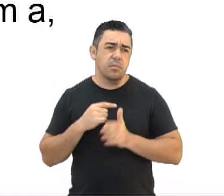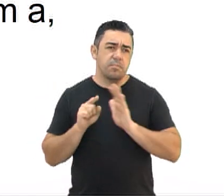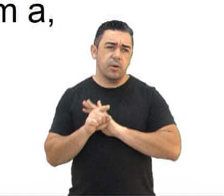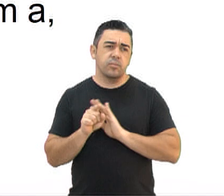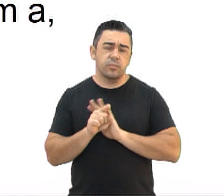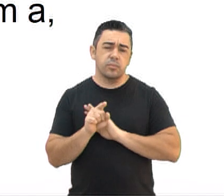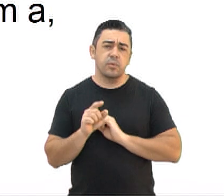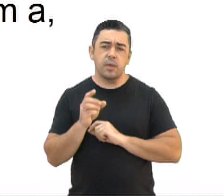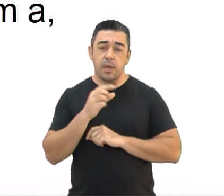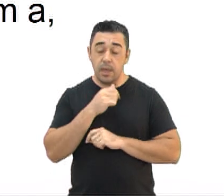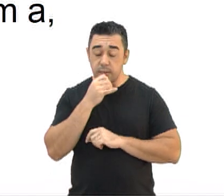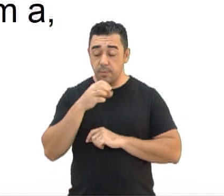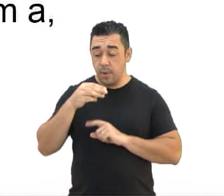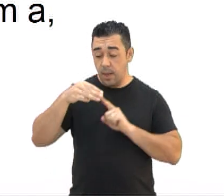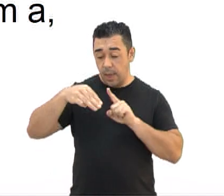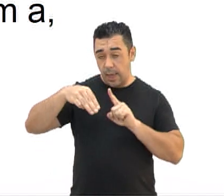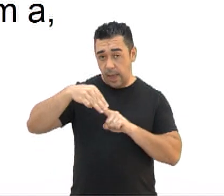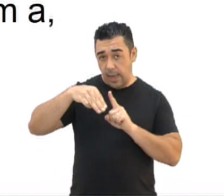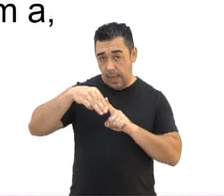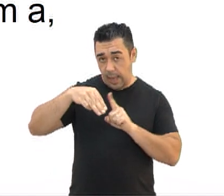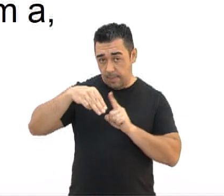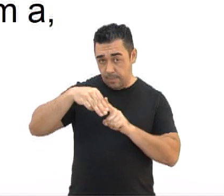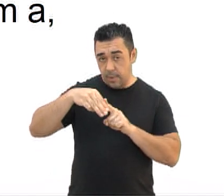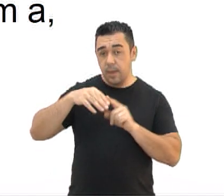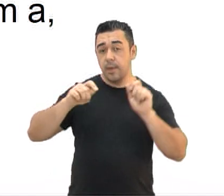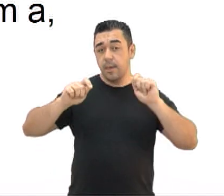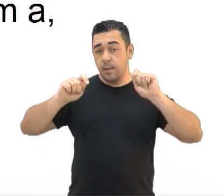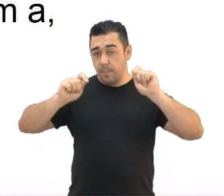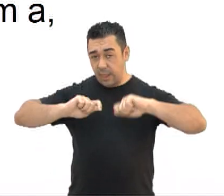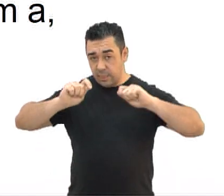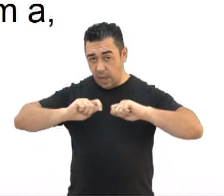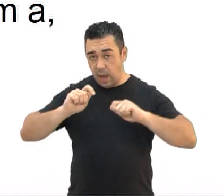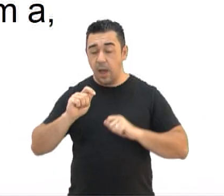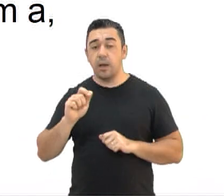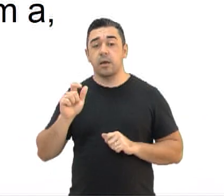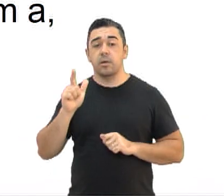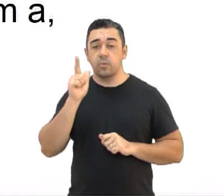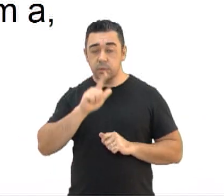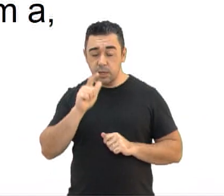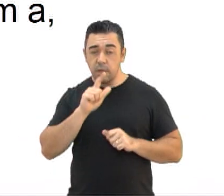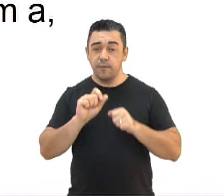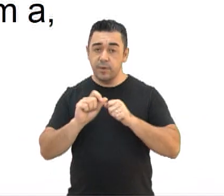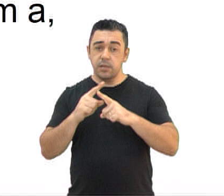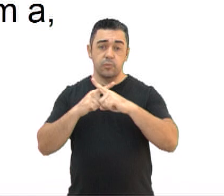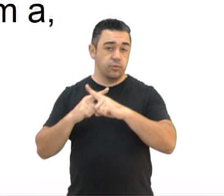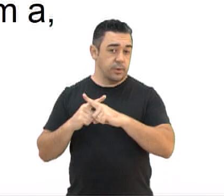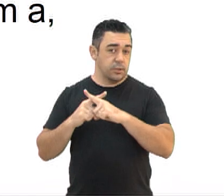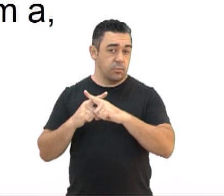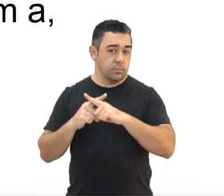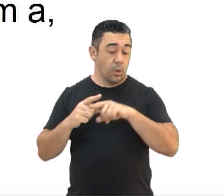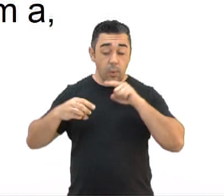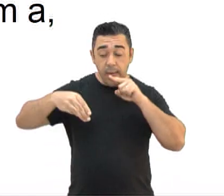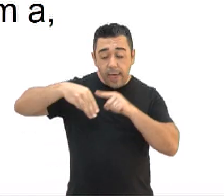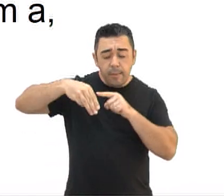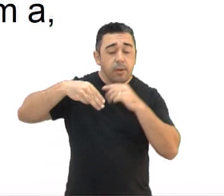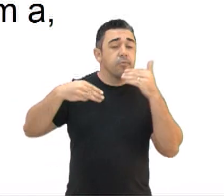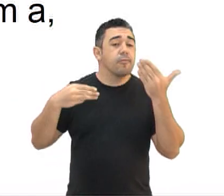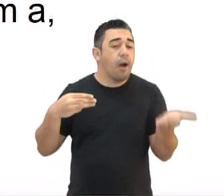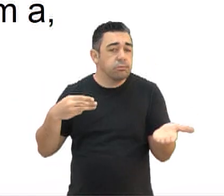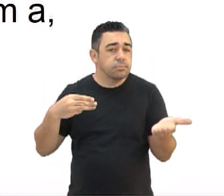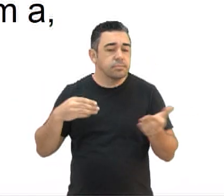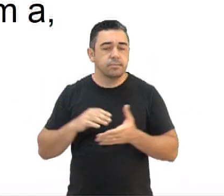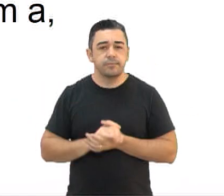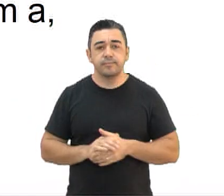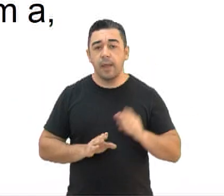de M para que exista o produto. Então, pense bem. Como que eu posso saber se eu posso fazer essa multiplicação? Lembra que a professora falou. E